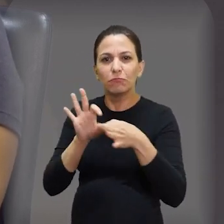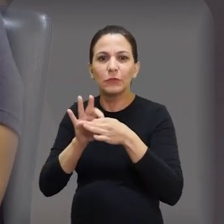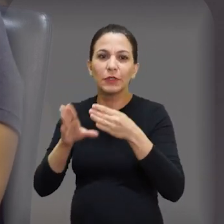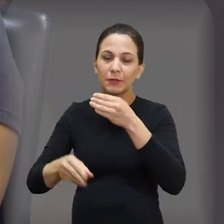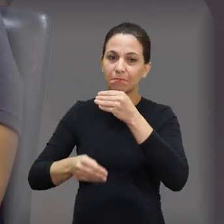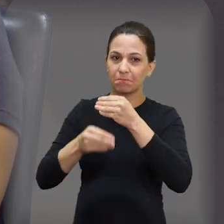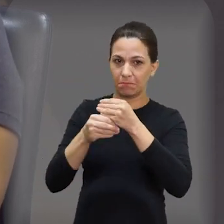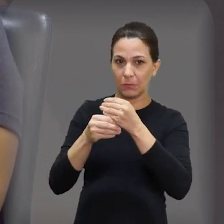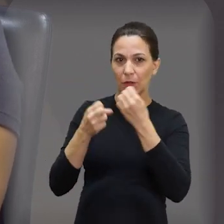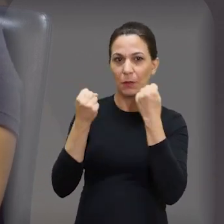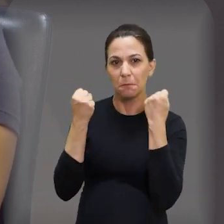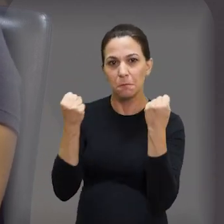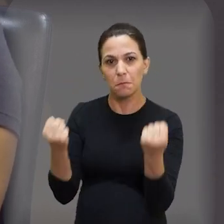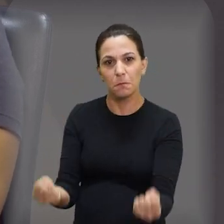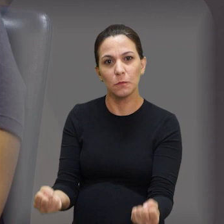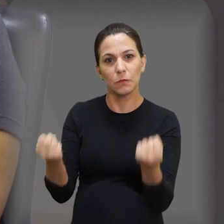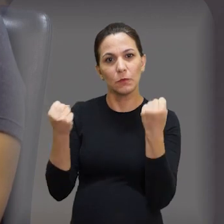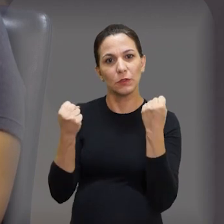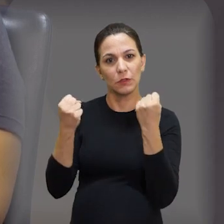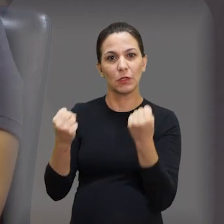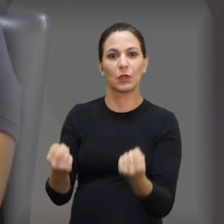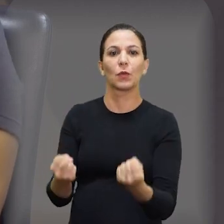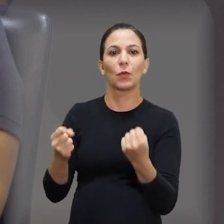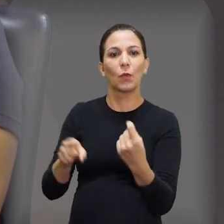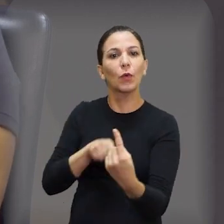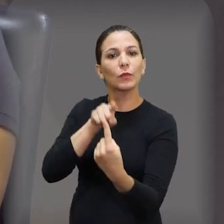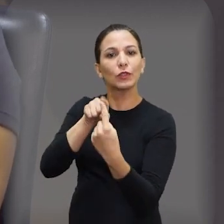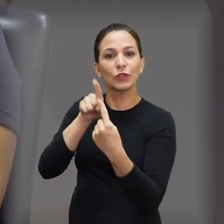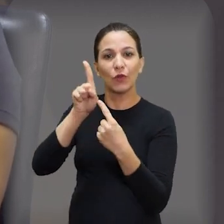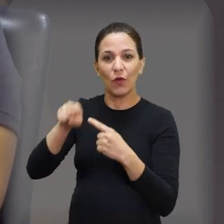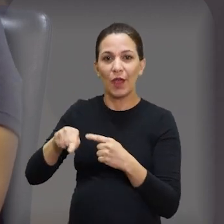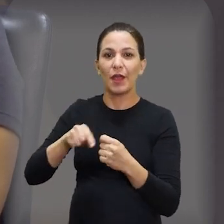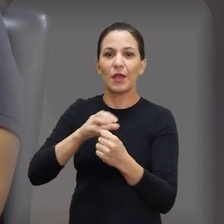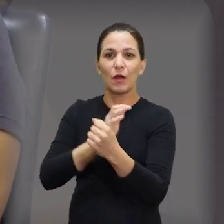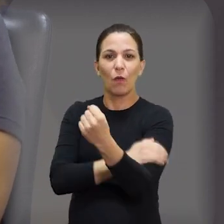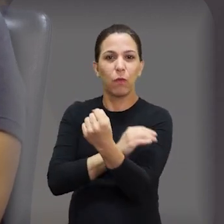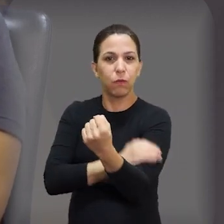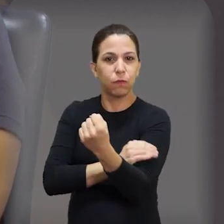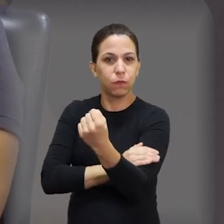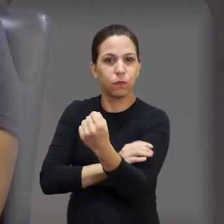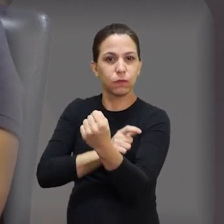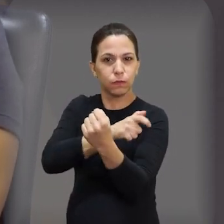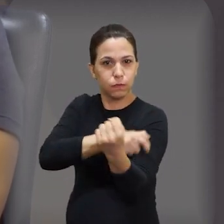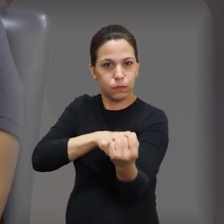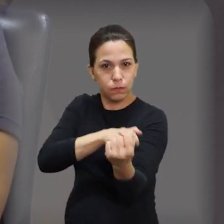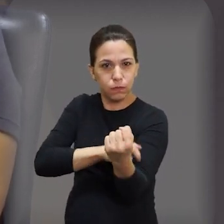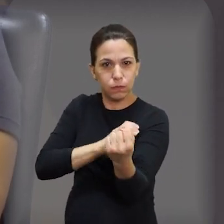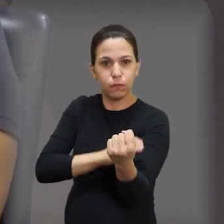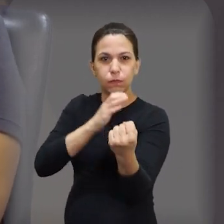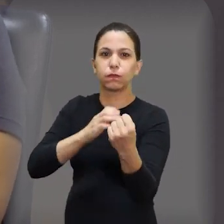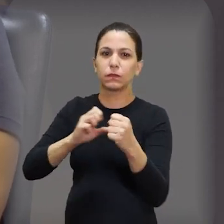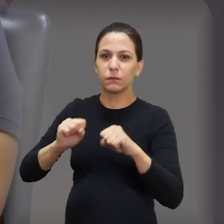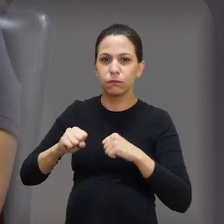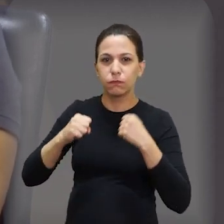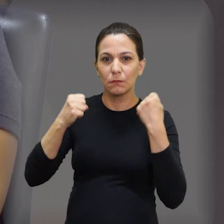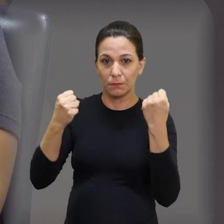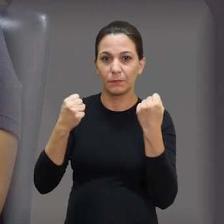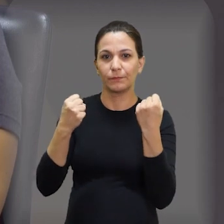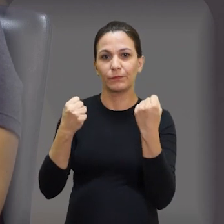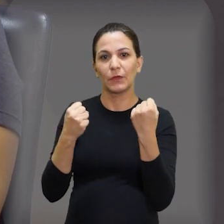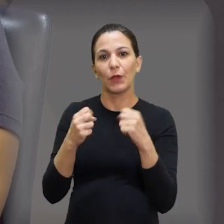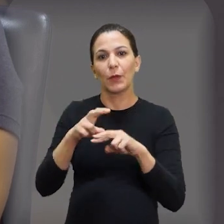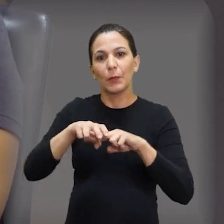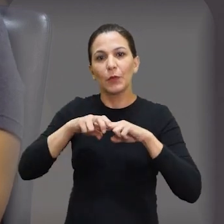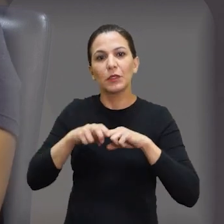ela é feita com uma carga progressiva e tem por objetivo a hipertrofia, que é o ganho de massa